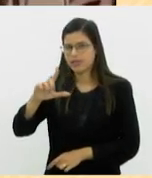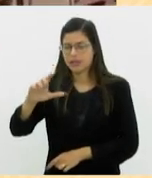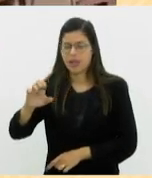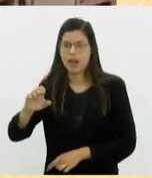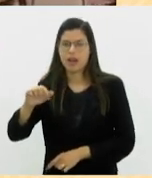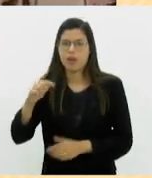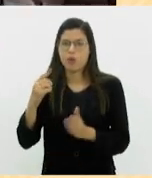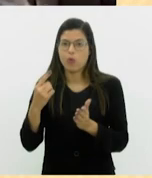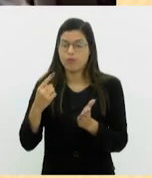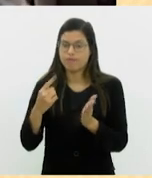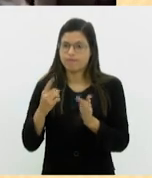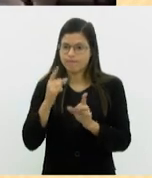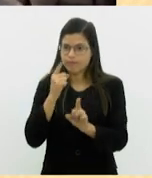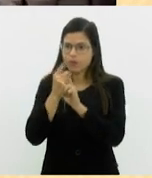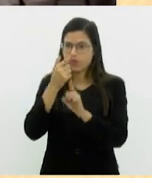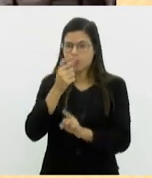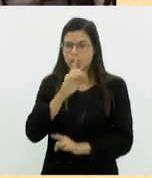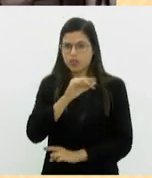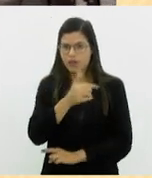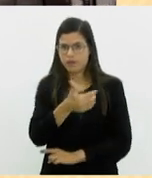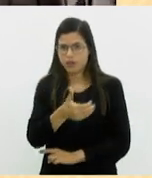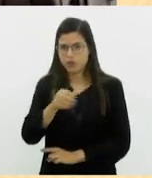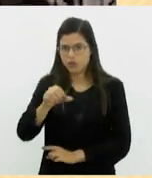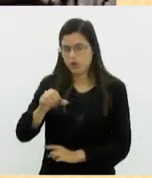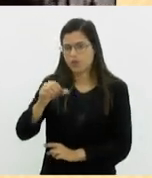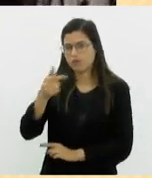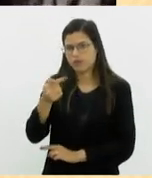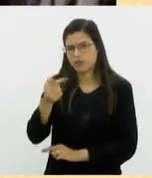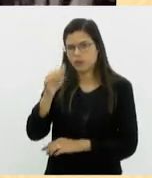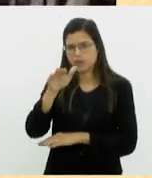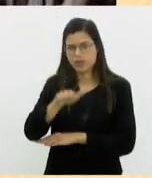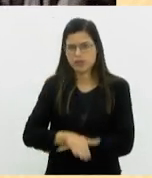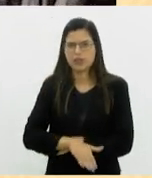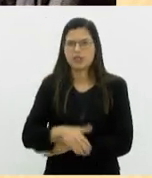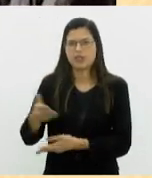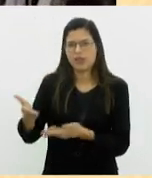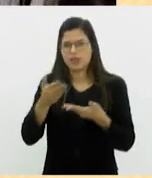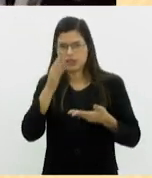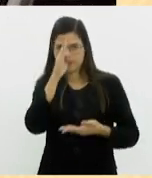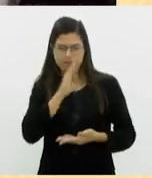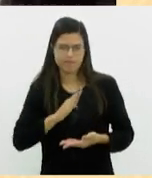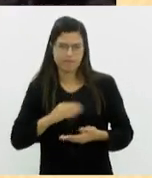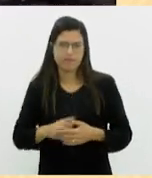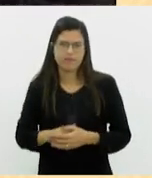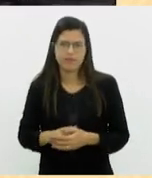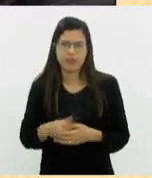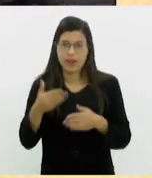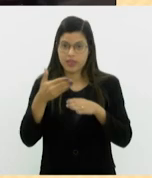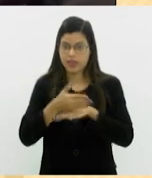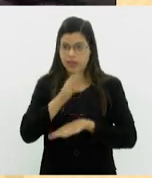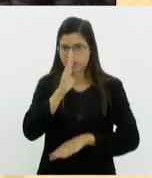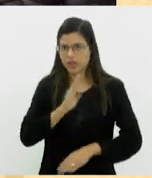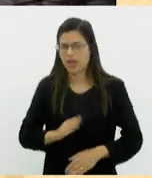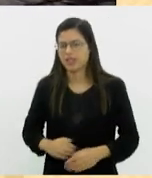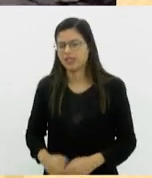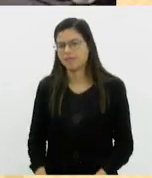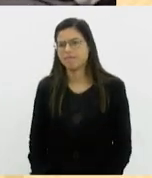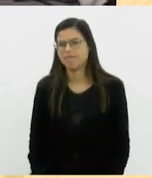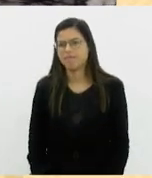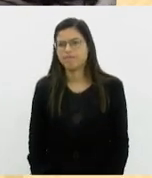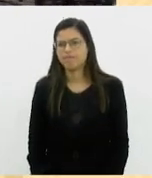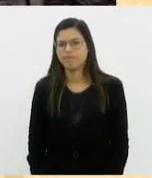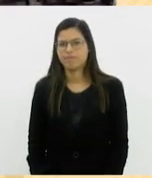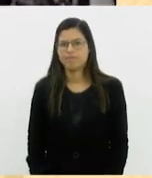marcado para o dia 29 de maio, a partir das 5 horas da tarde. A entrada é gratuita. Não faz assim,